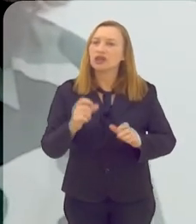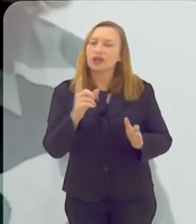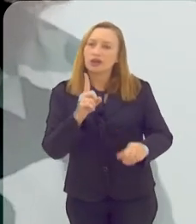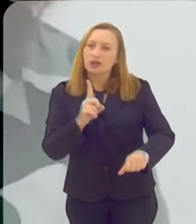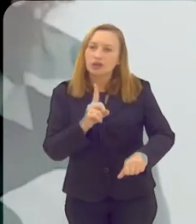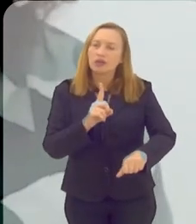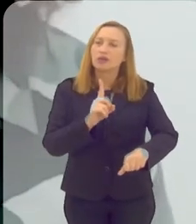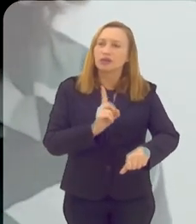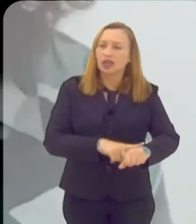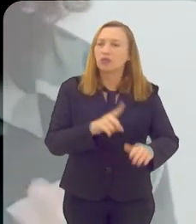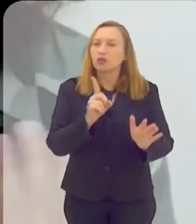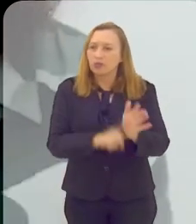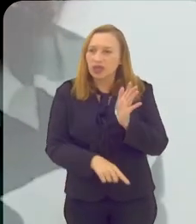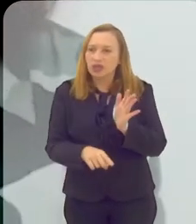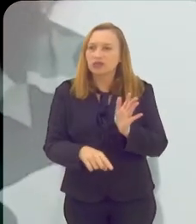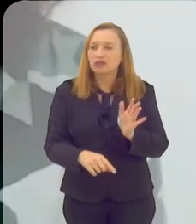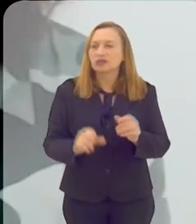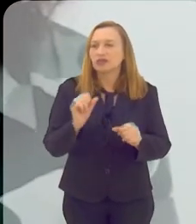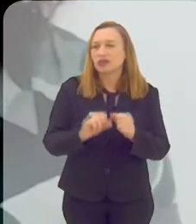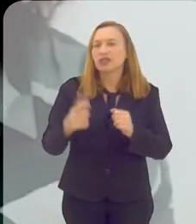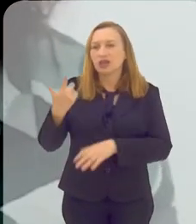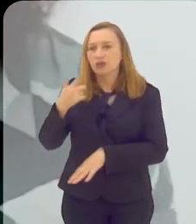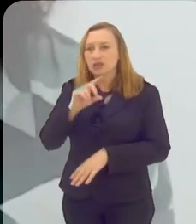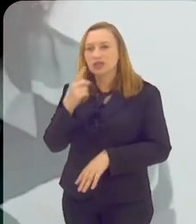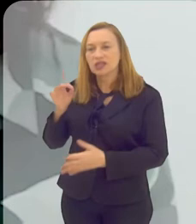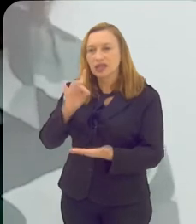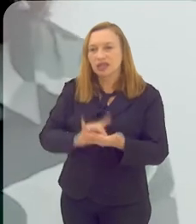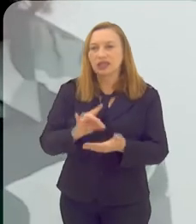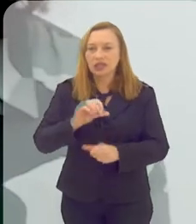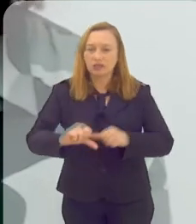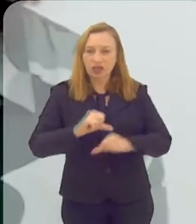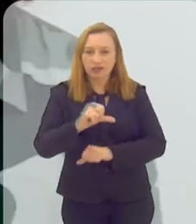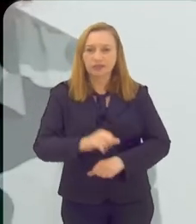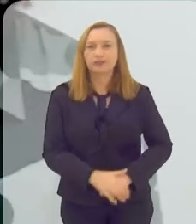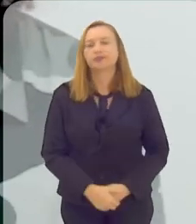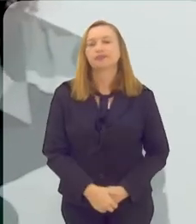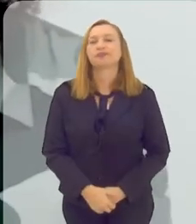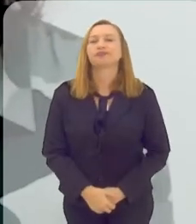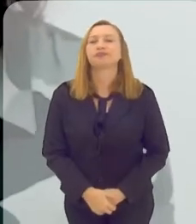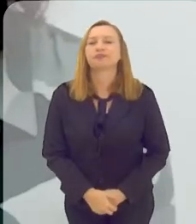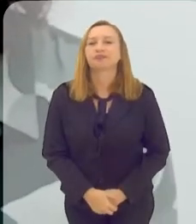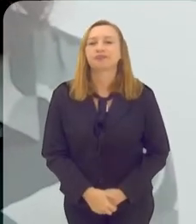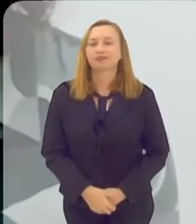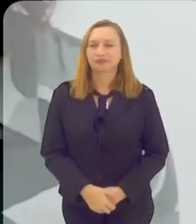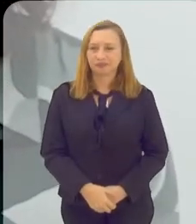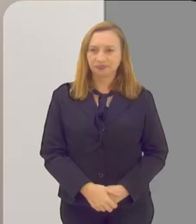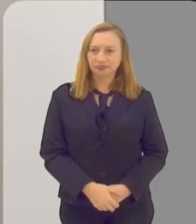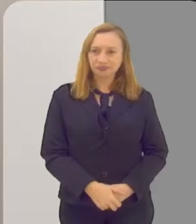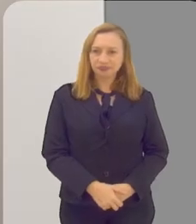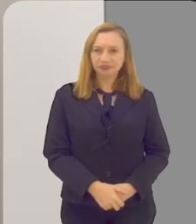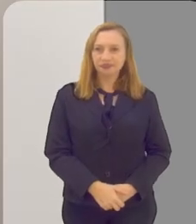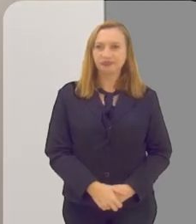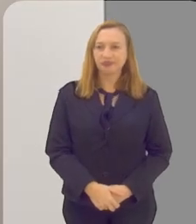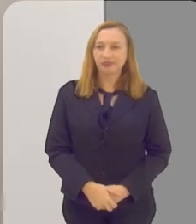possa levar menos tempo para fazer com que a gente consiga ver essa realidade mudar.